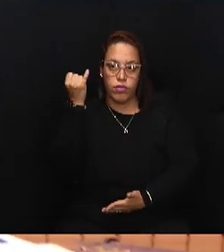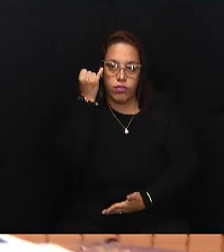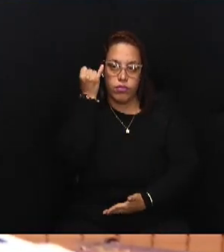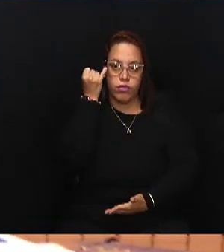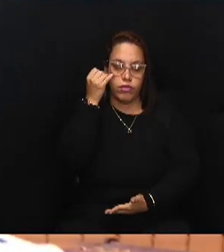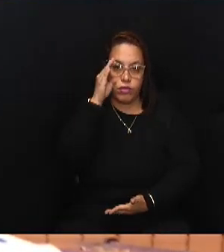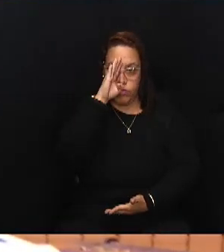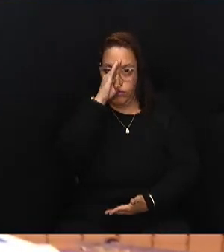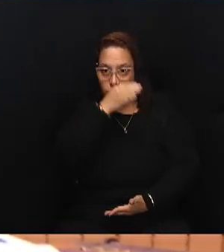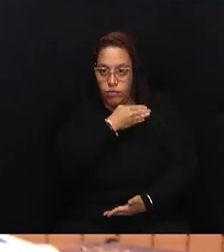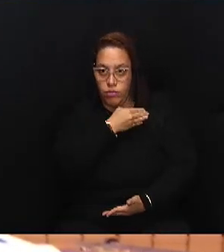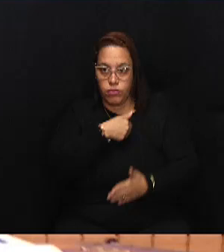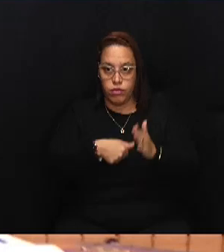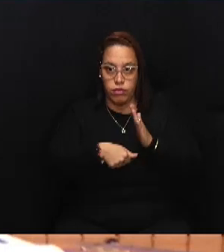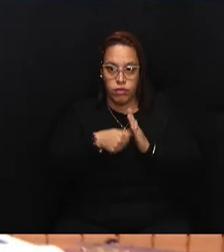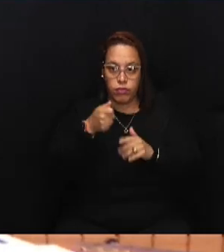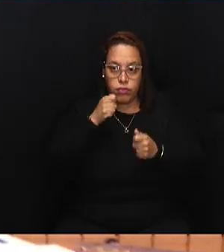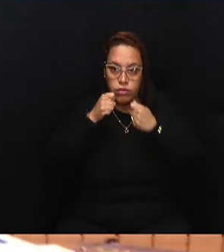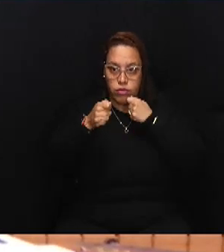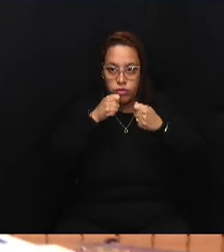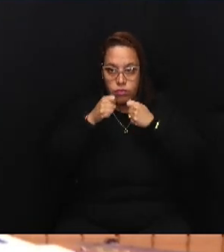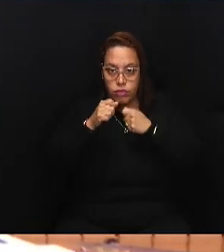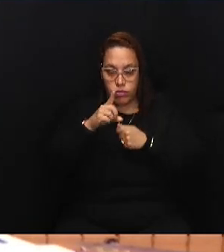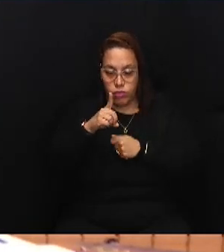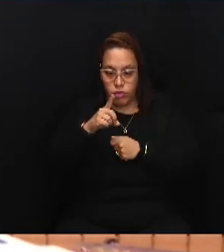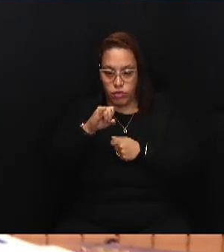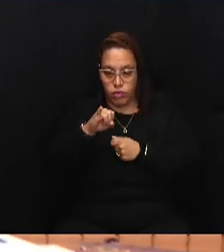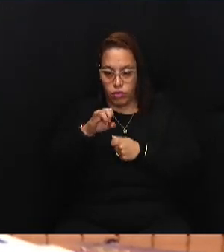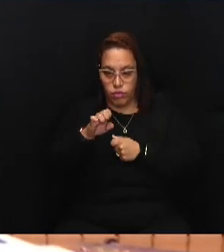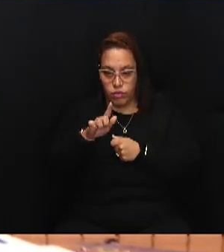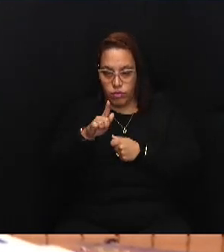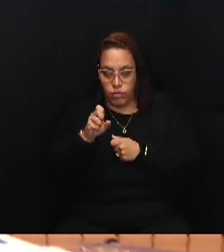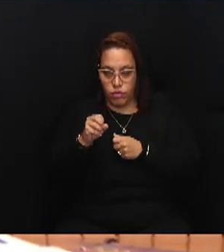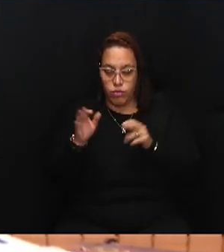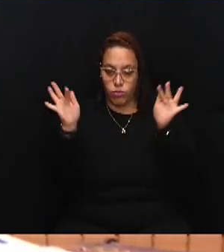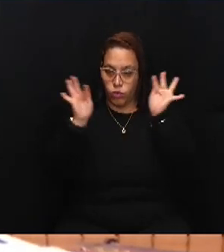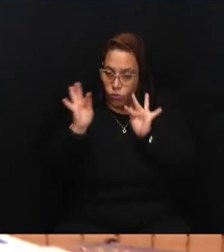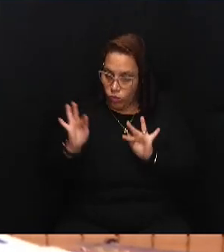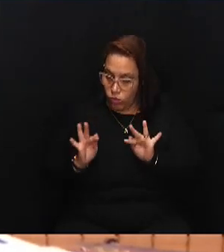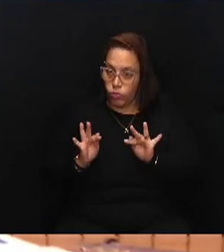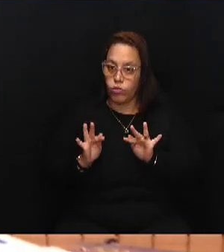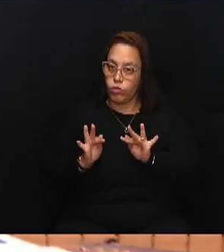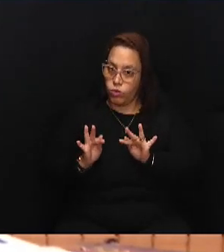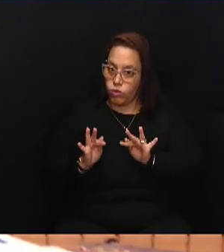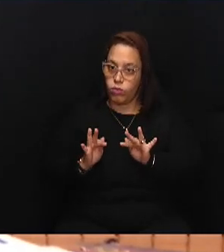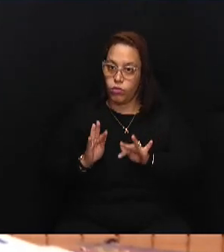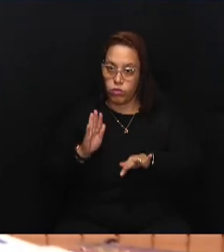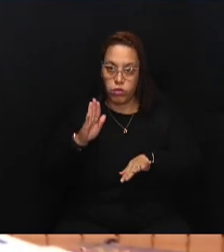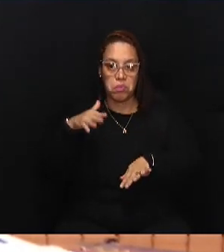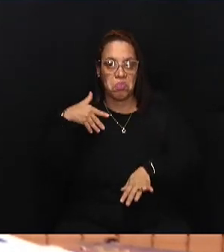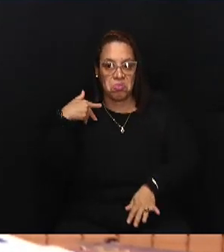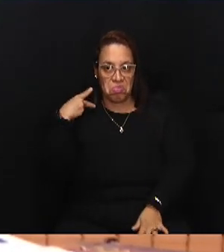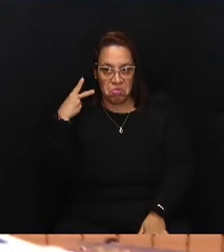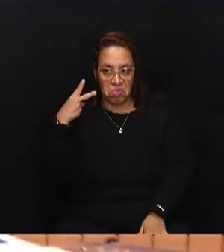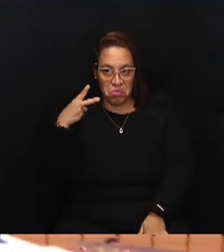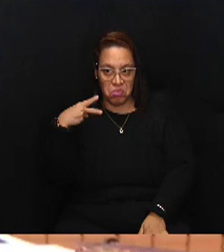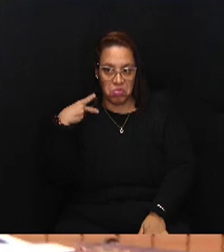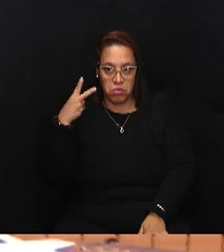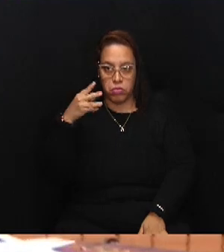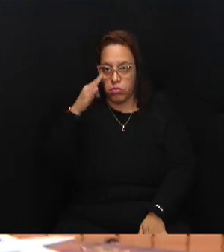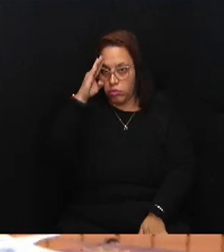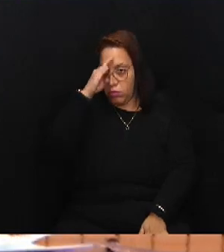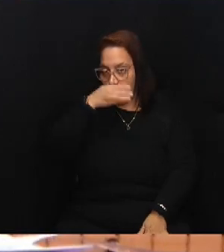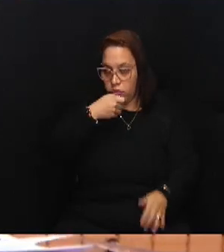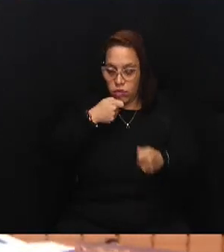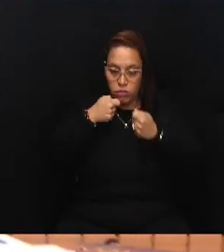Iabico, na primeira entrevista que nós tivemos com o Diego, eu fiquei muito feliz de ter participado com o nobre vereador Iabico, né, naquela